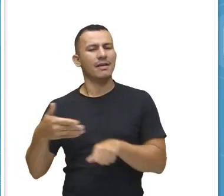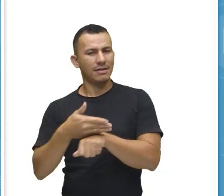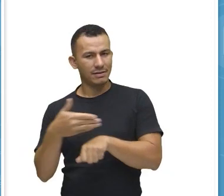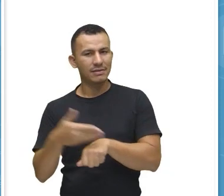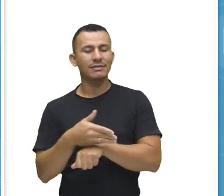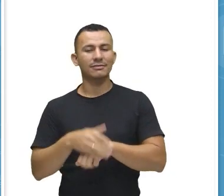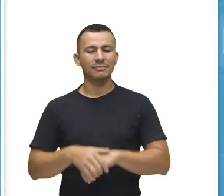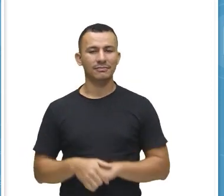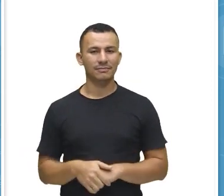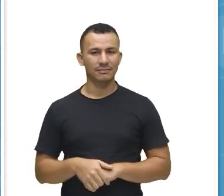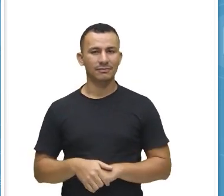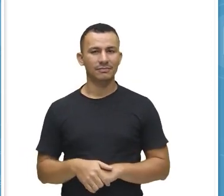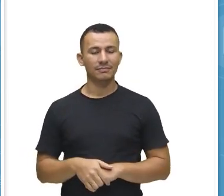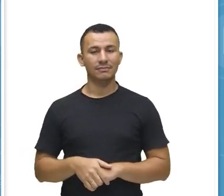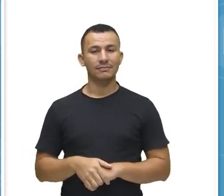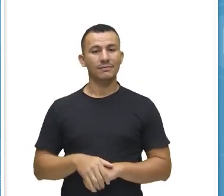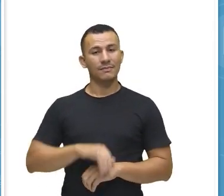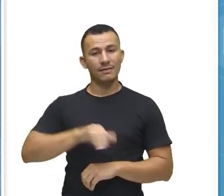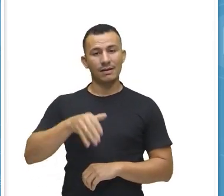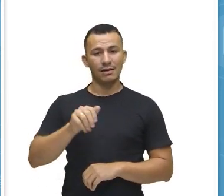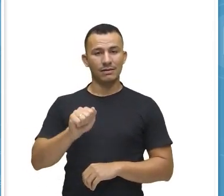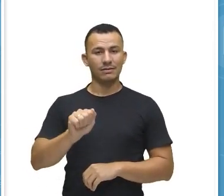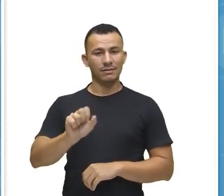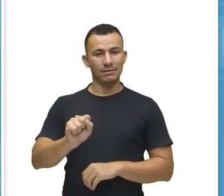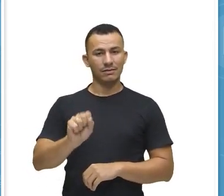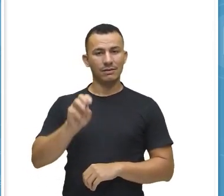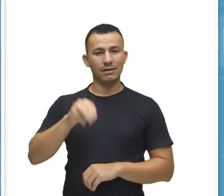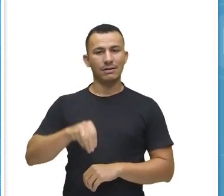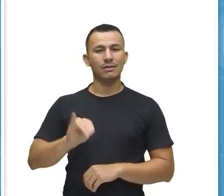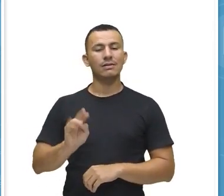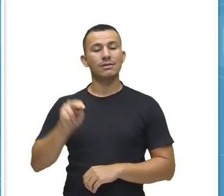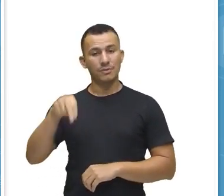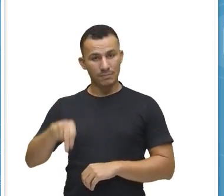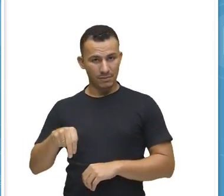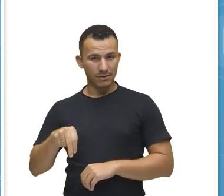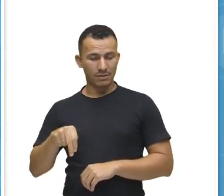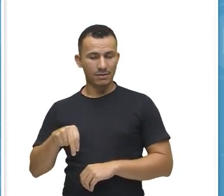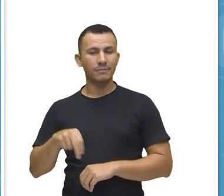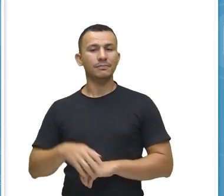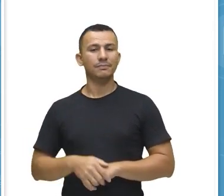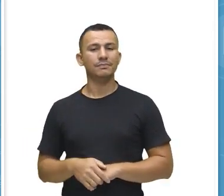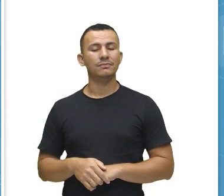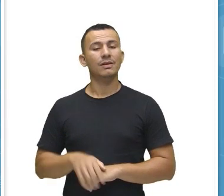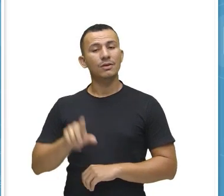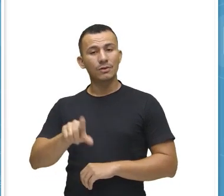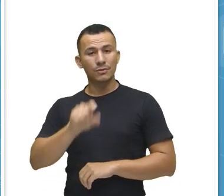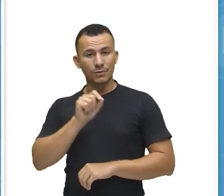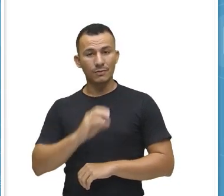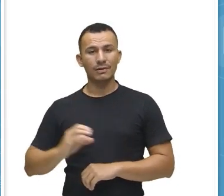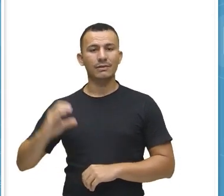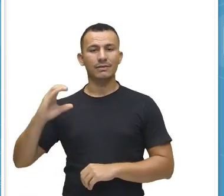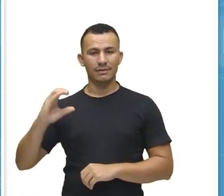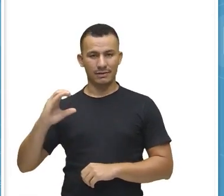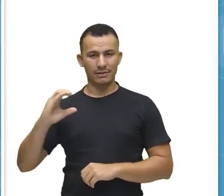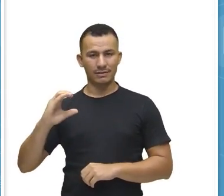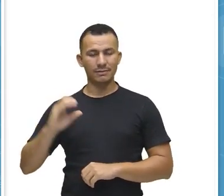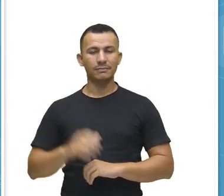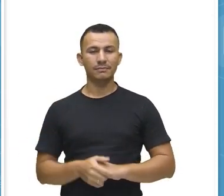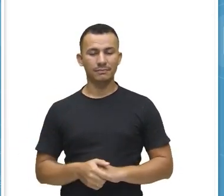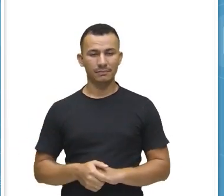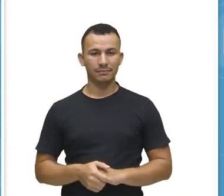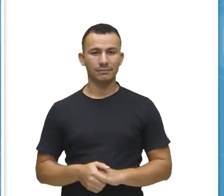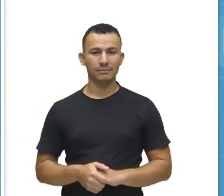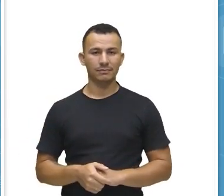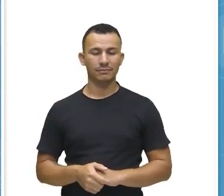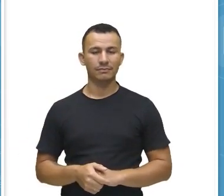da Jasmine, é isso? Jasmine, aqui começando. Ela está indicando a letra C, é isso mesmo? Letra